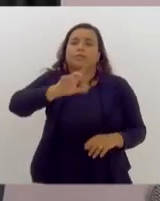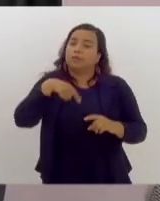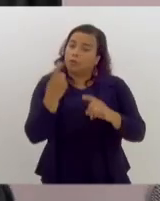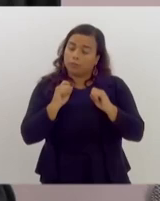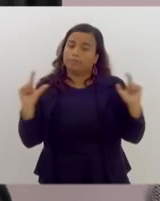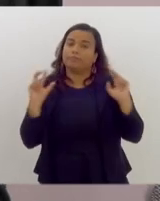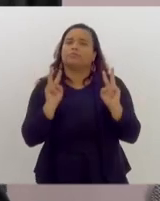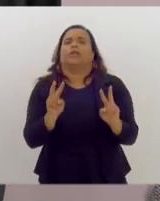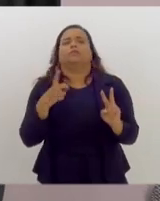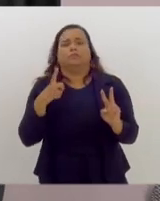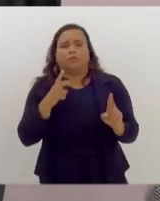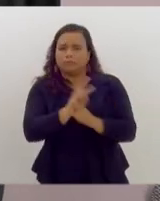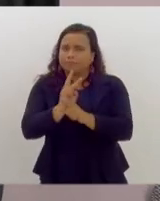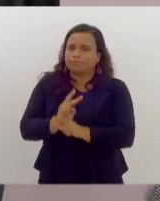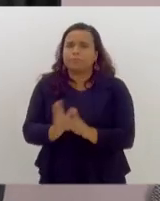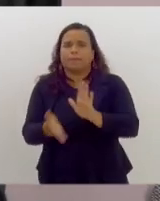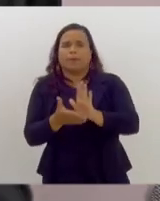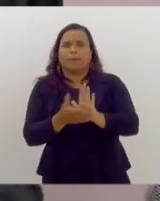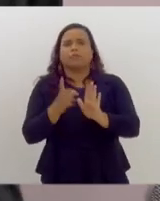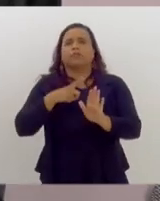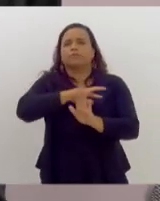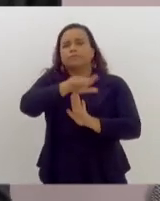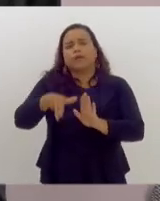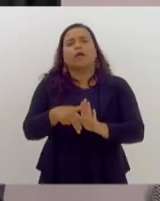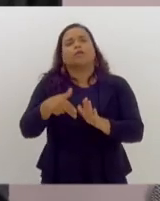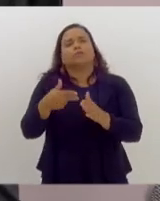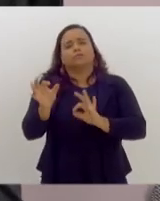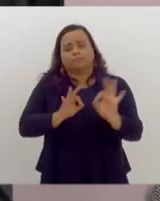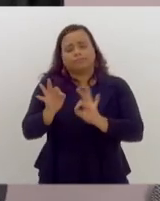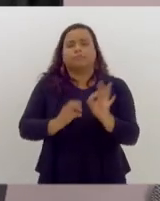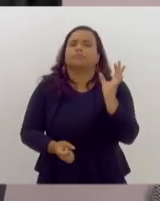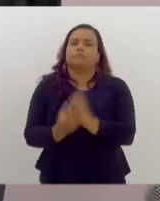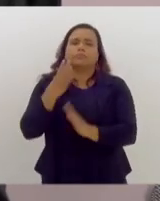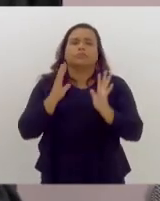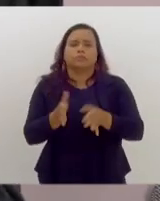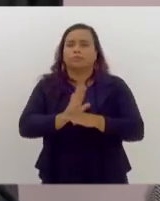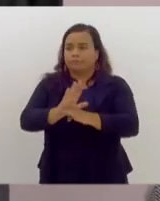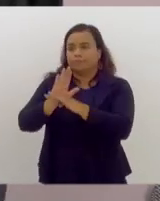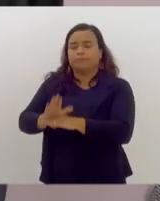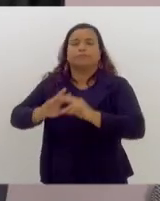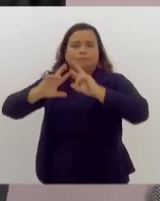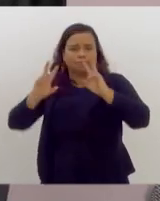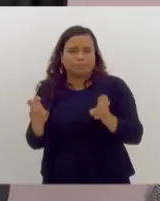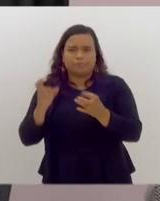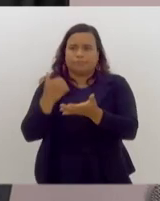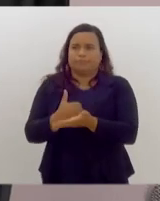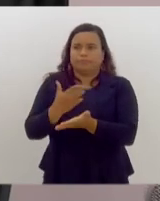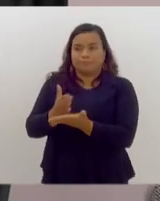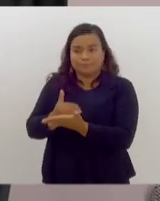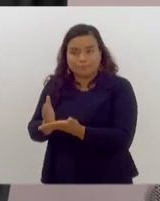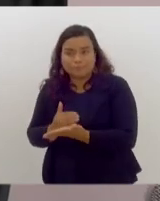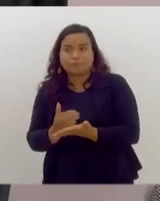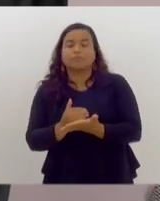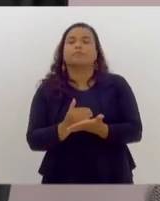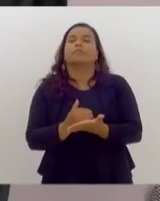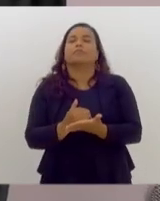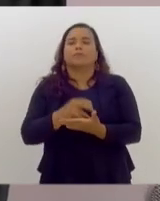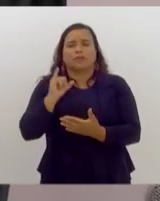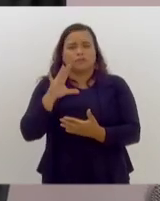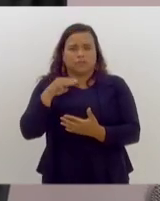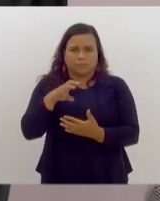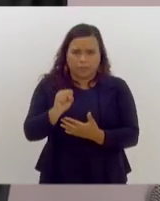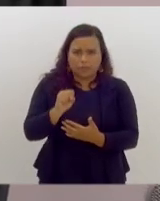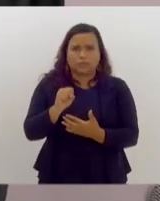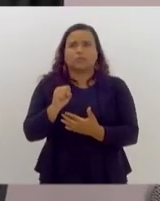atentos também, né, temos uma proposta já elaborada para contribuir com essa questão da repartição do